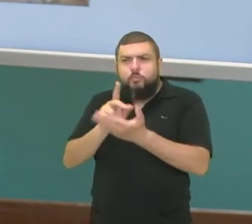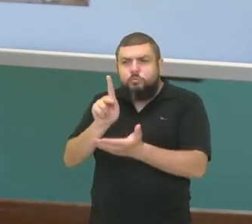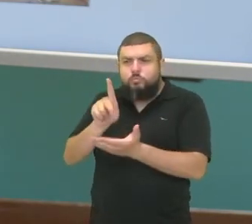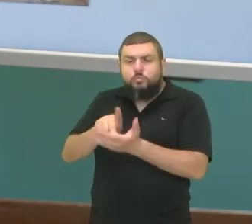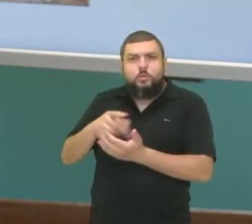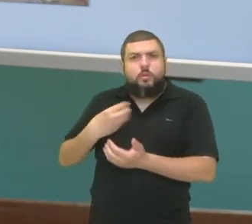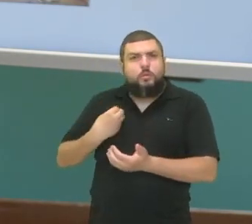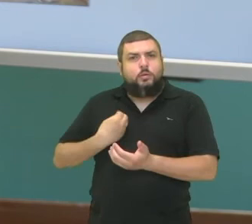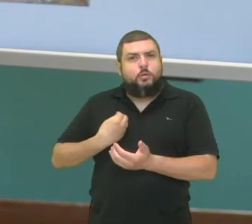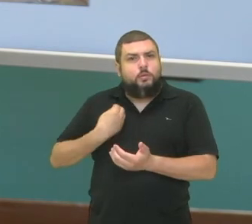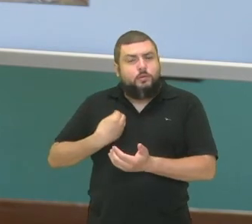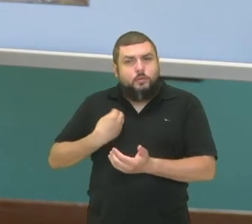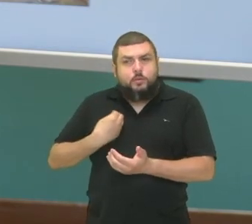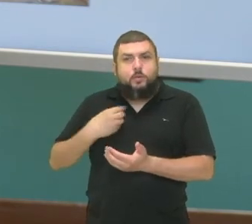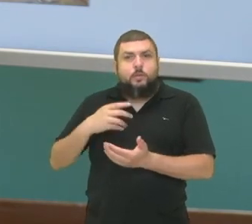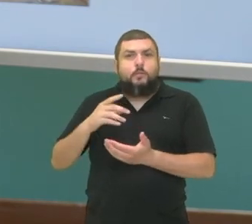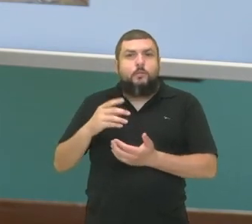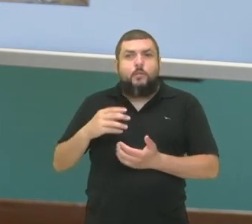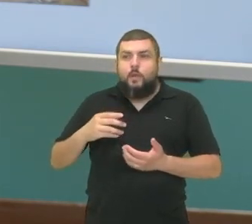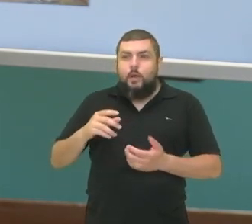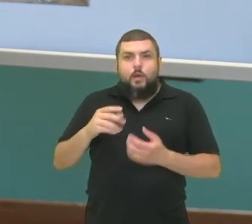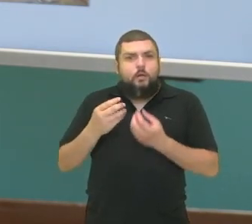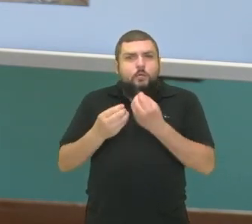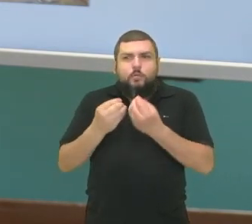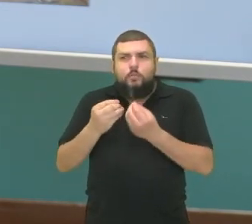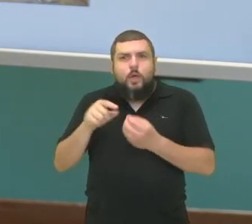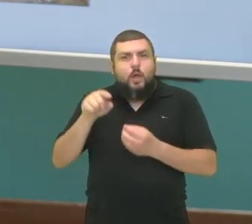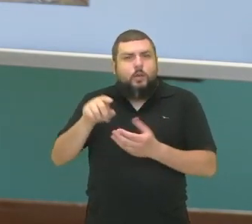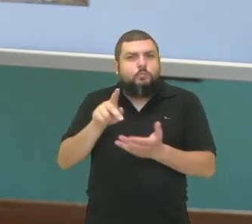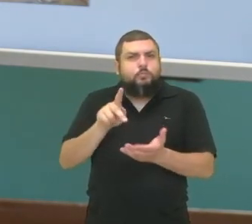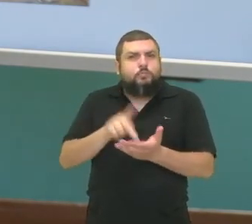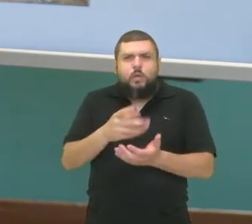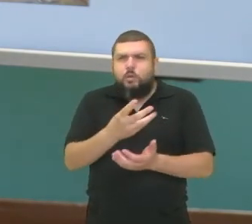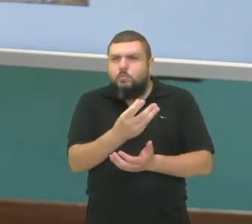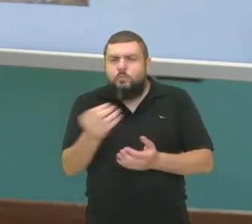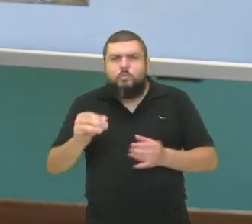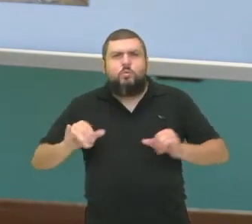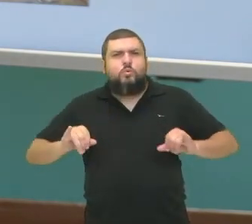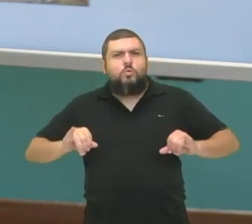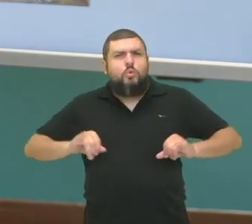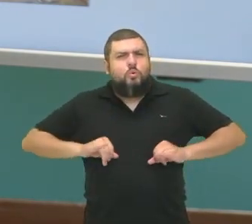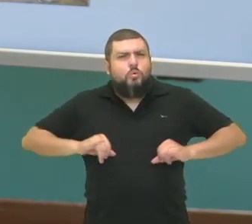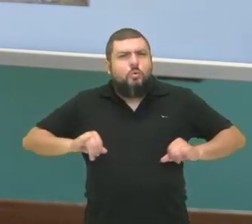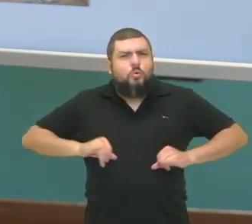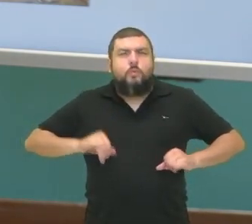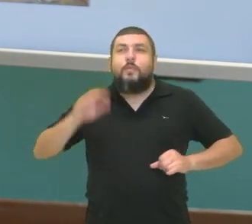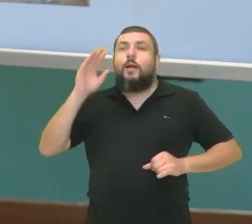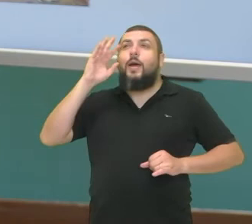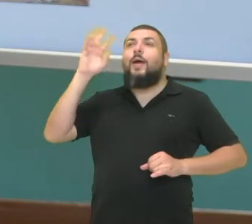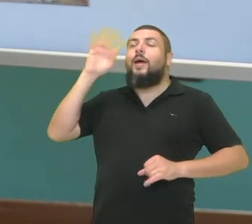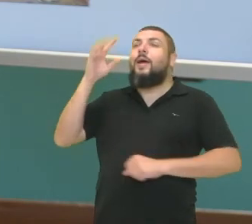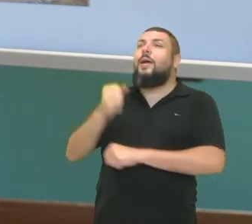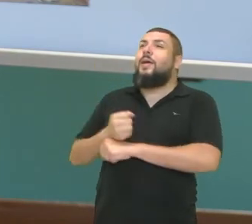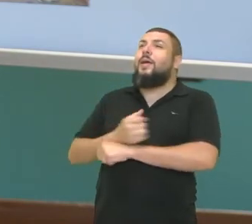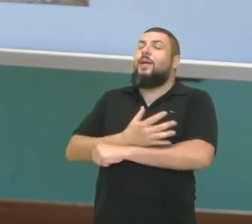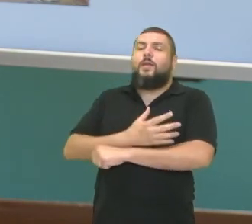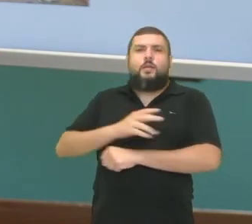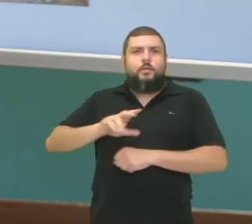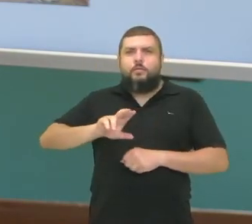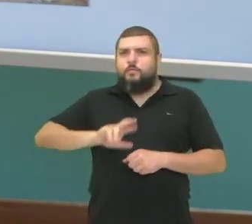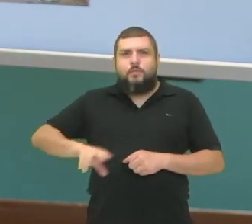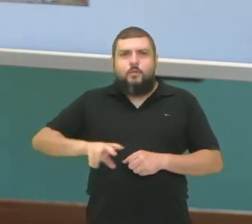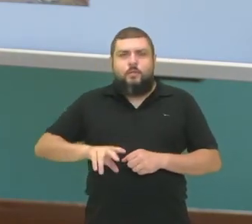ela é nua, que ela é crua, que ela é cruel com muitos povos. A maior parte do povo ela é realmente